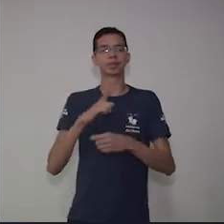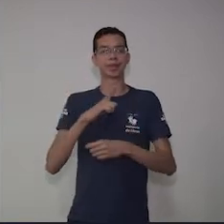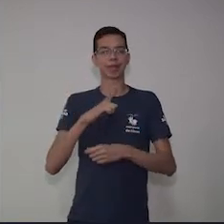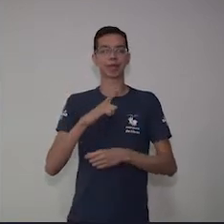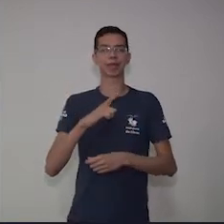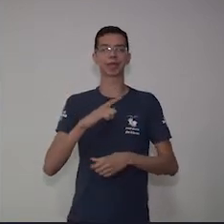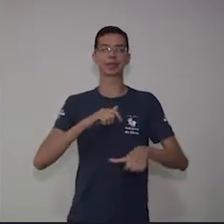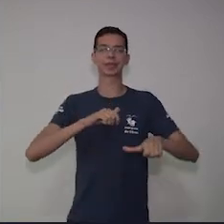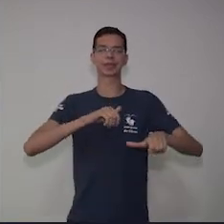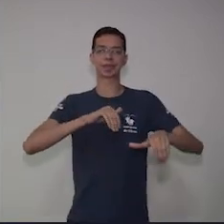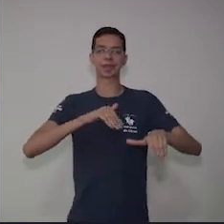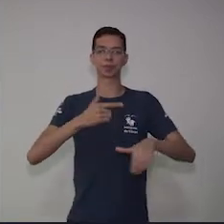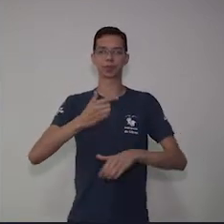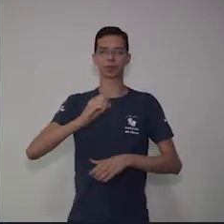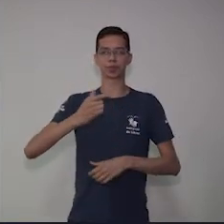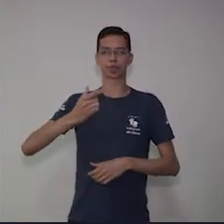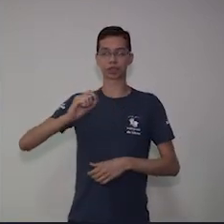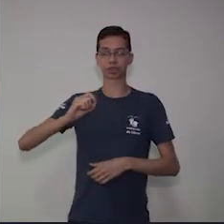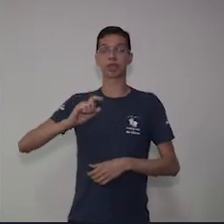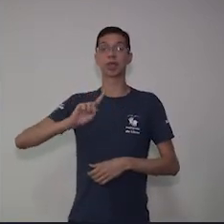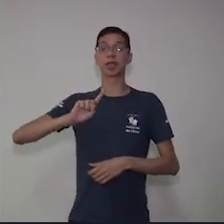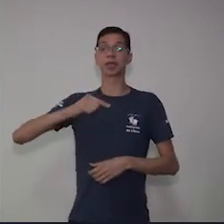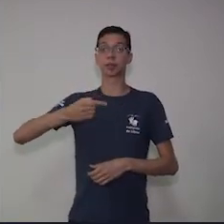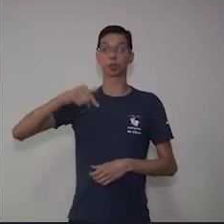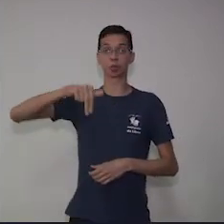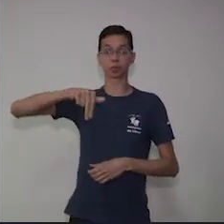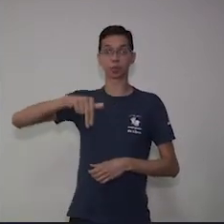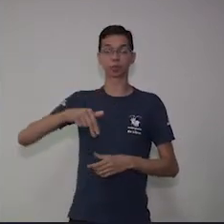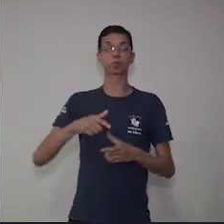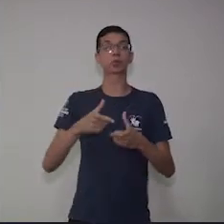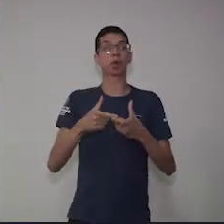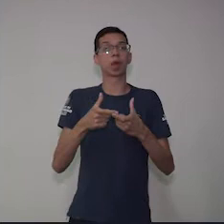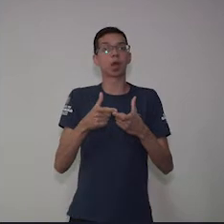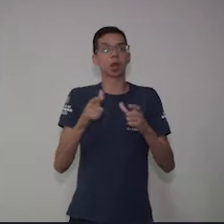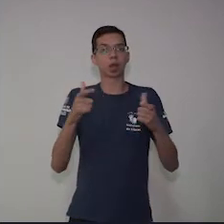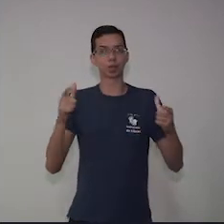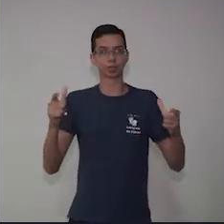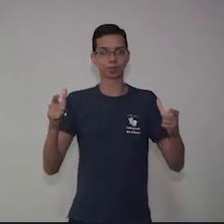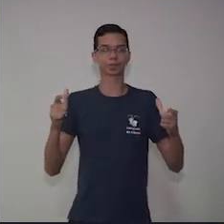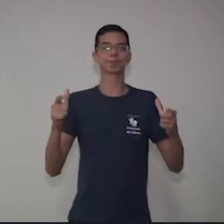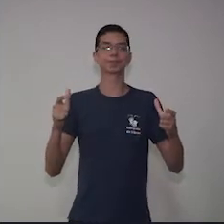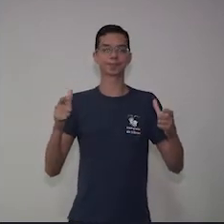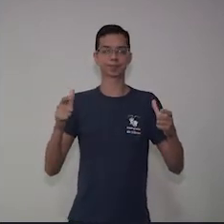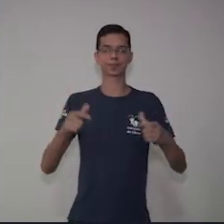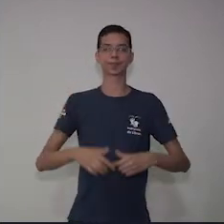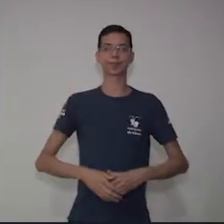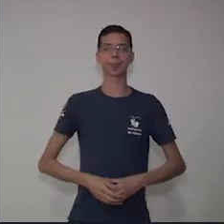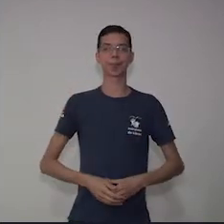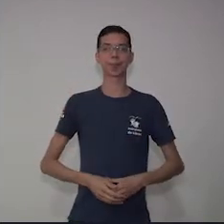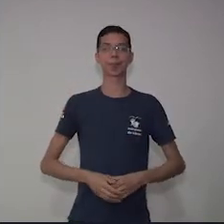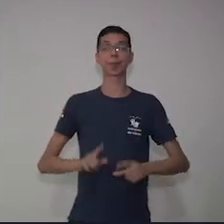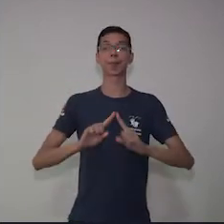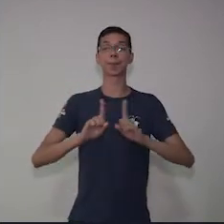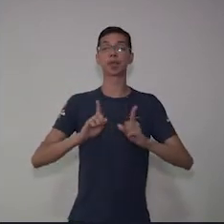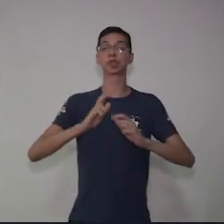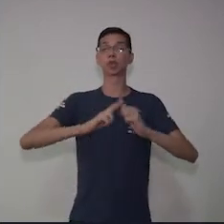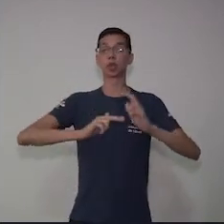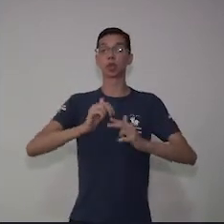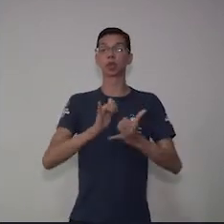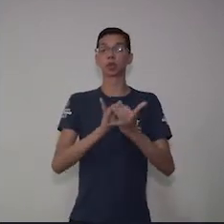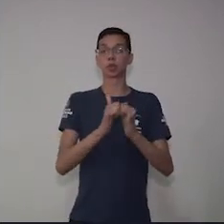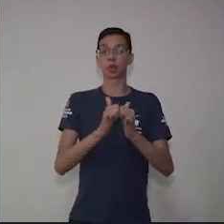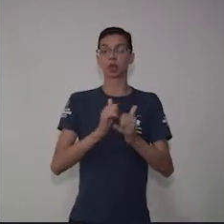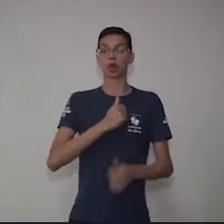aumento a partir de novembro, que não alcança os piores momentos da pandemia de junho, julho e